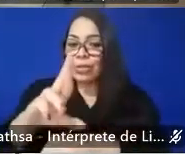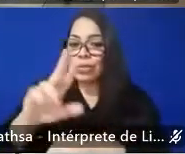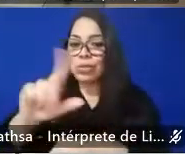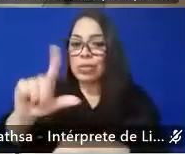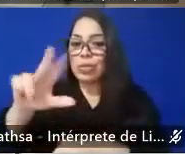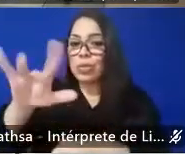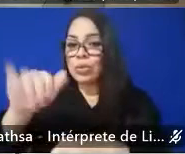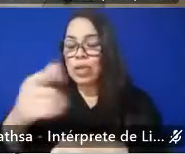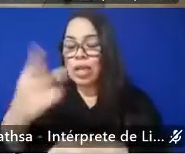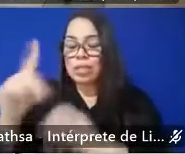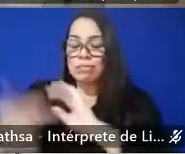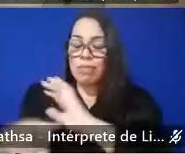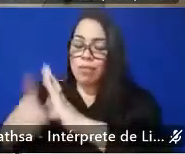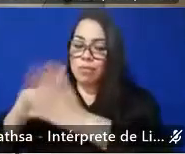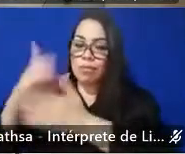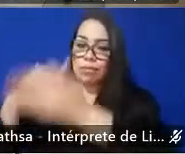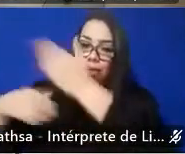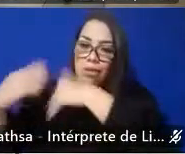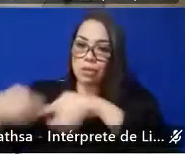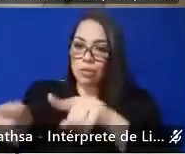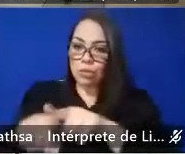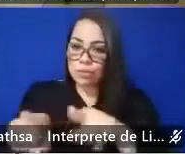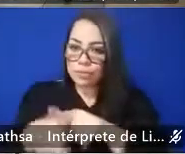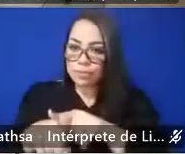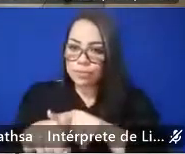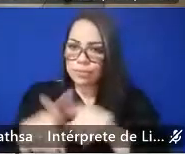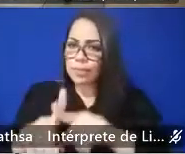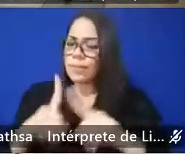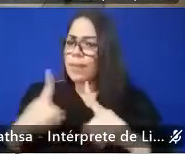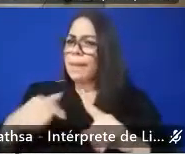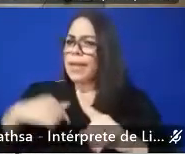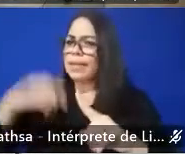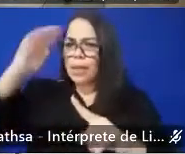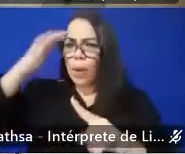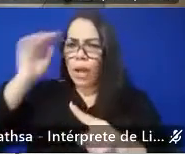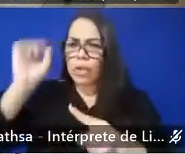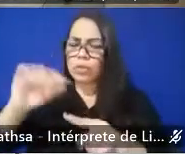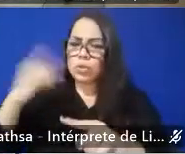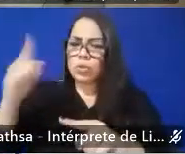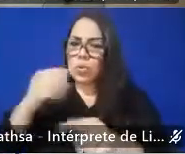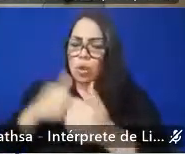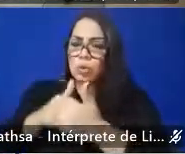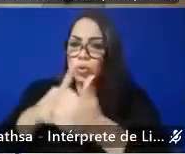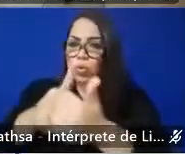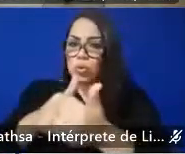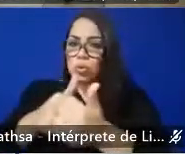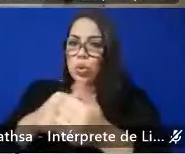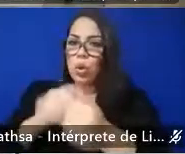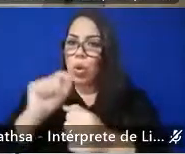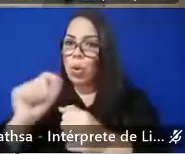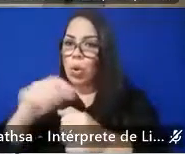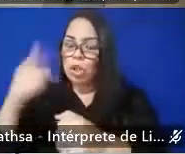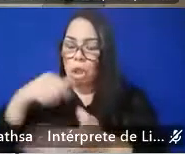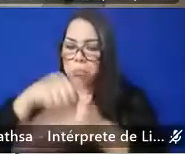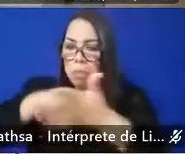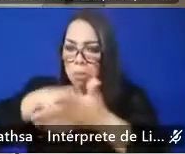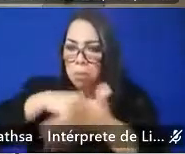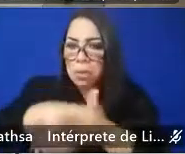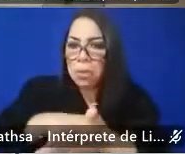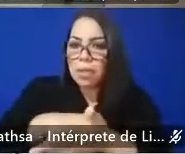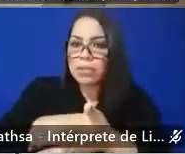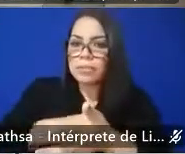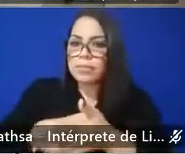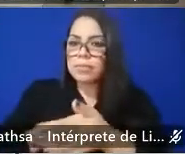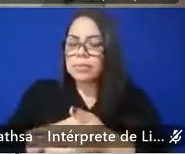antecessores certamente o que nos guiará não é o ônibus puniendi o PC corrente e muito menos a